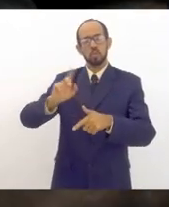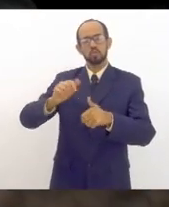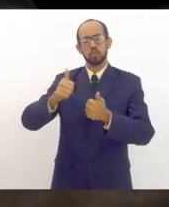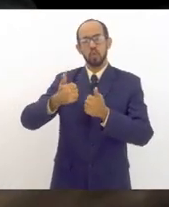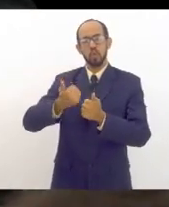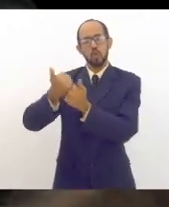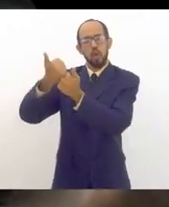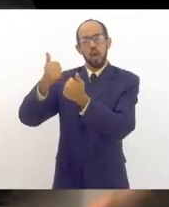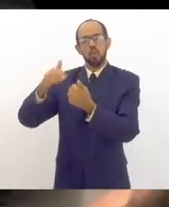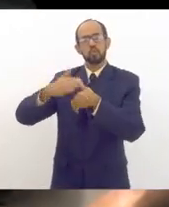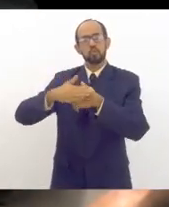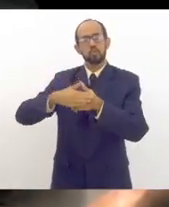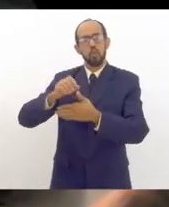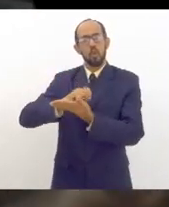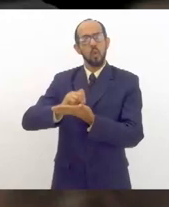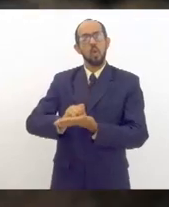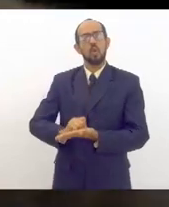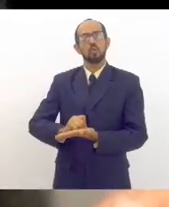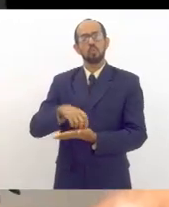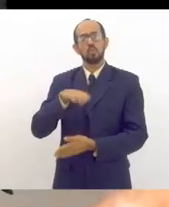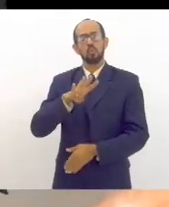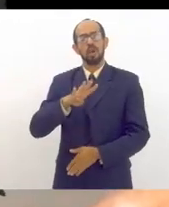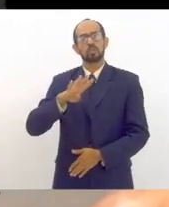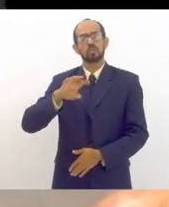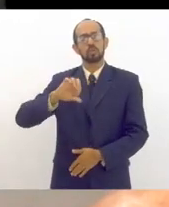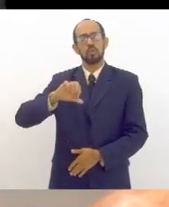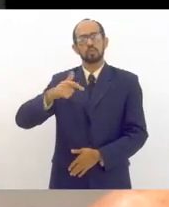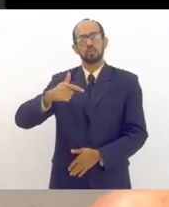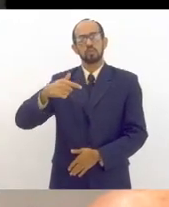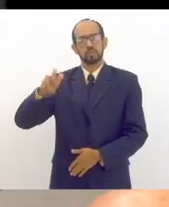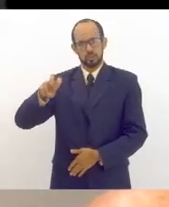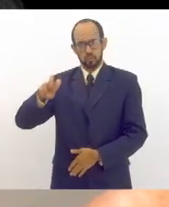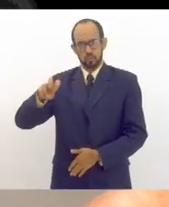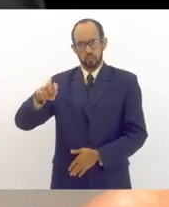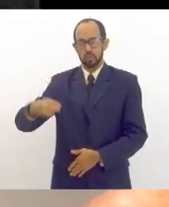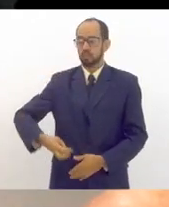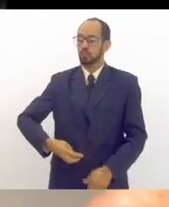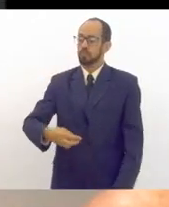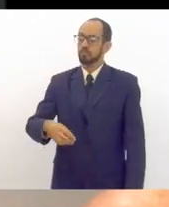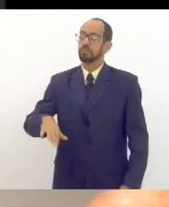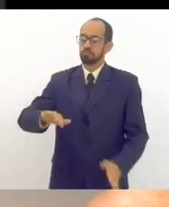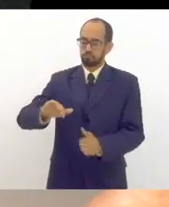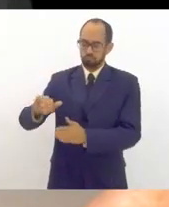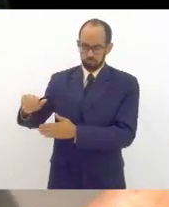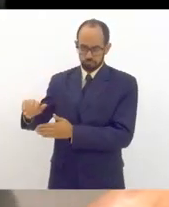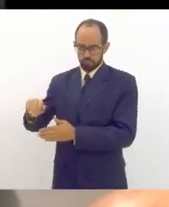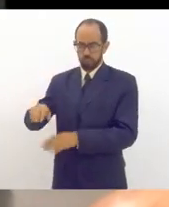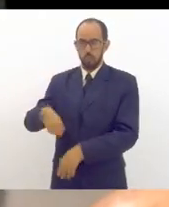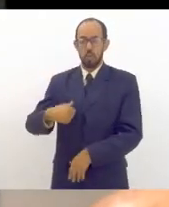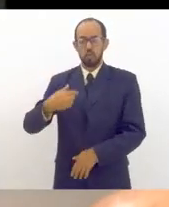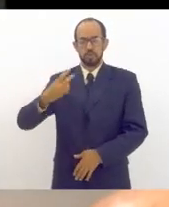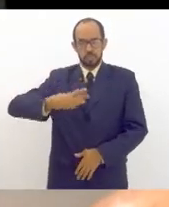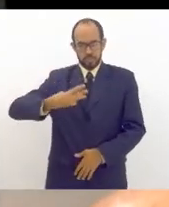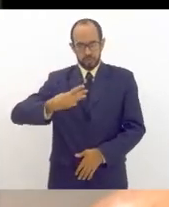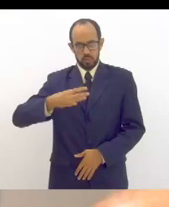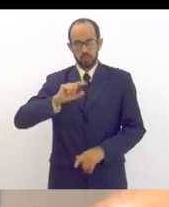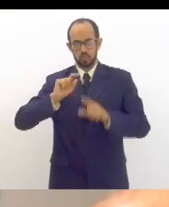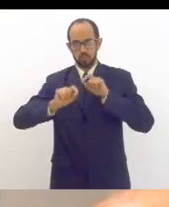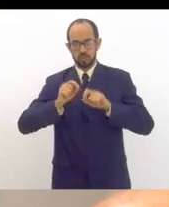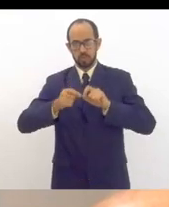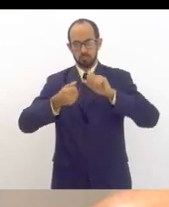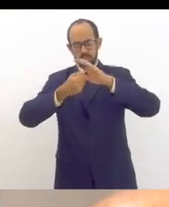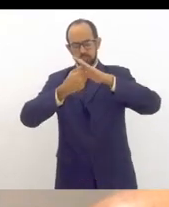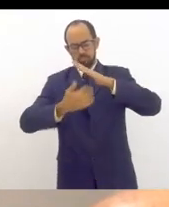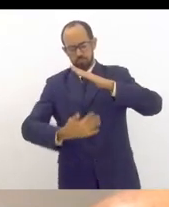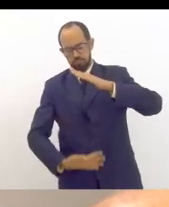do projeto de lei 4925-A de 2021. A terceira coisa que eu queria falar, André, é que entre os itens da pauta de